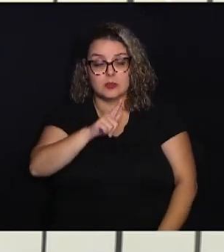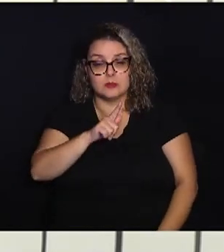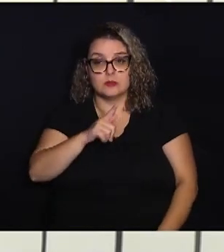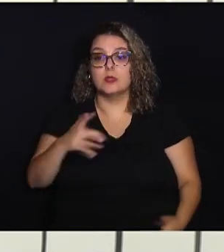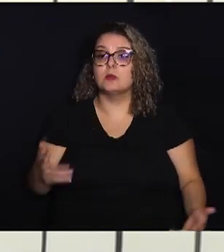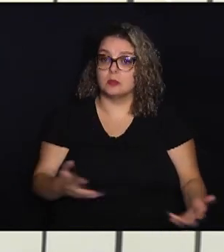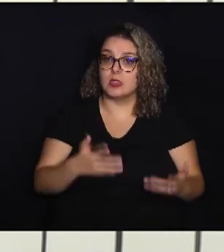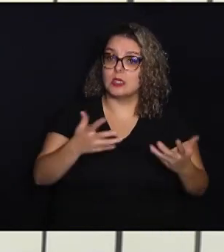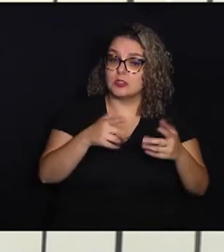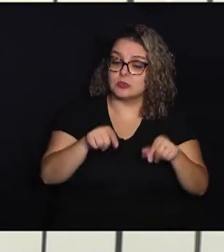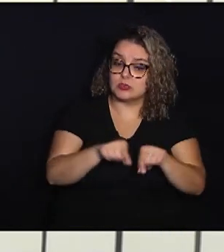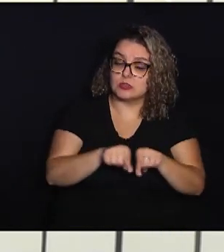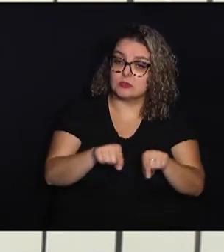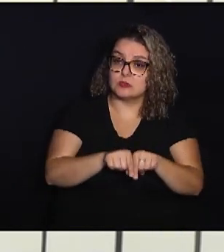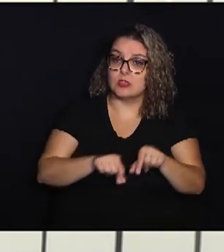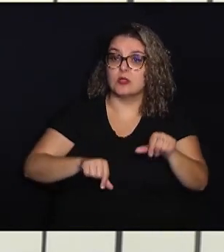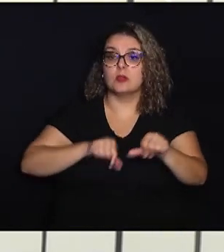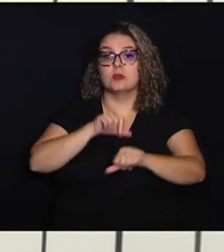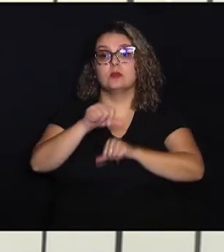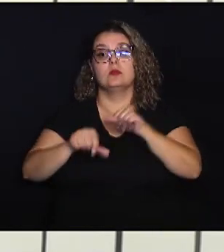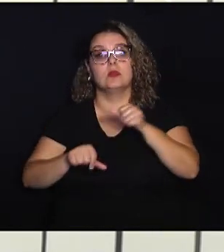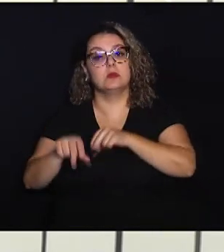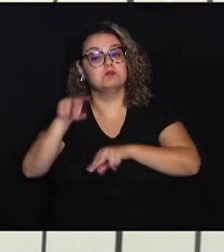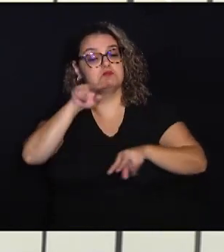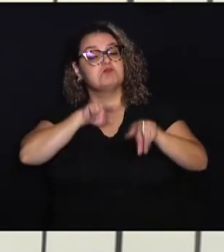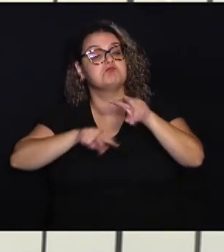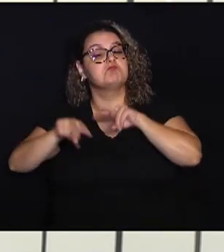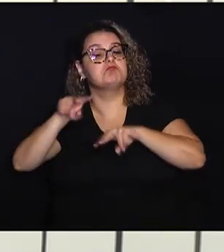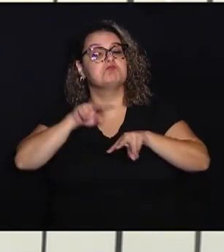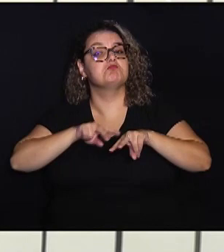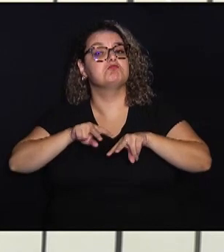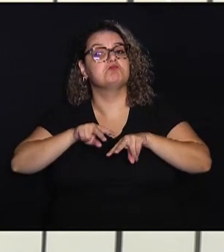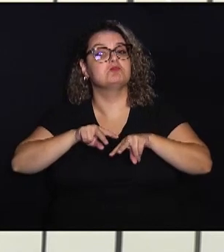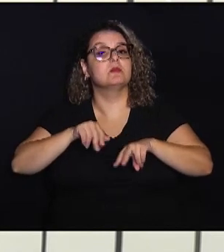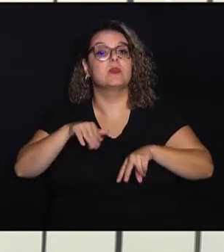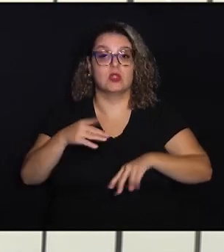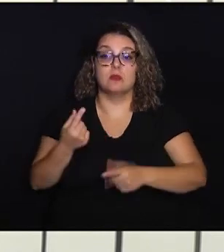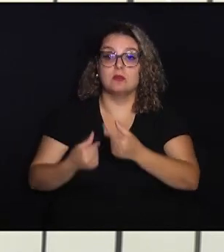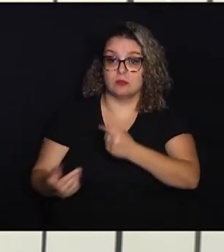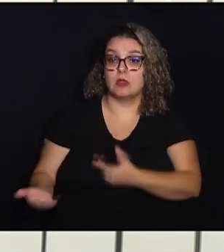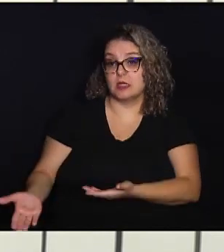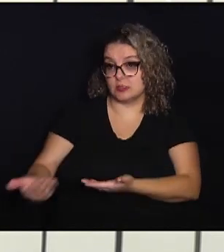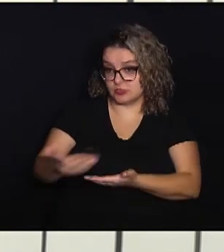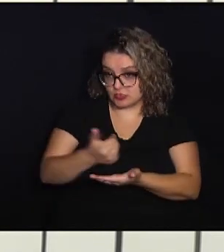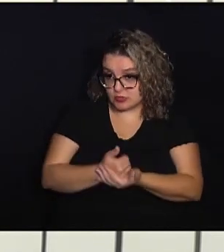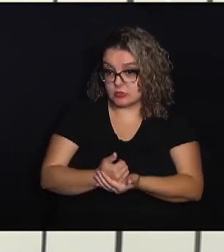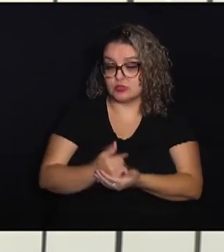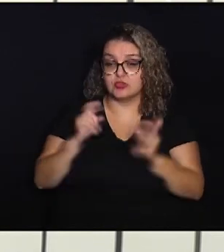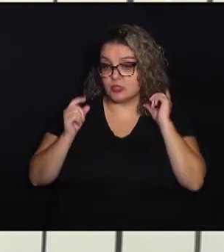incentivando também a mudança do visual e mais arrecadação de cabelos.